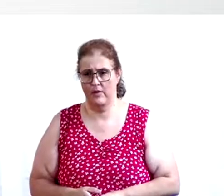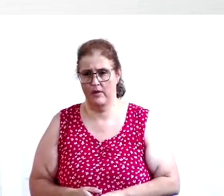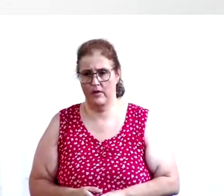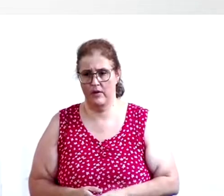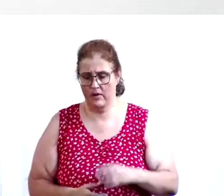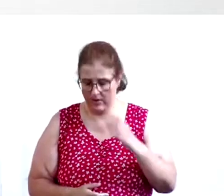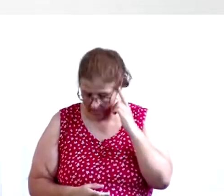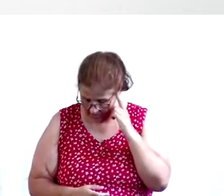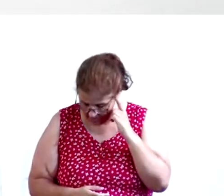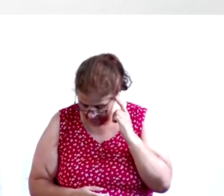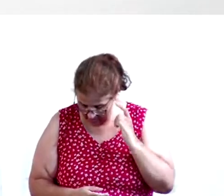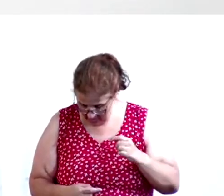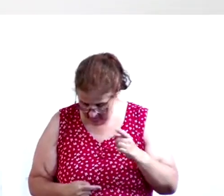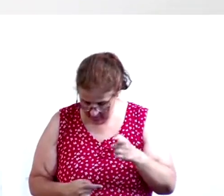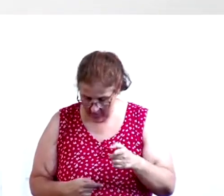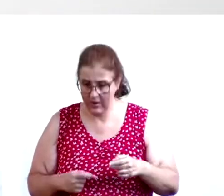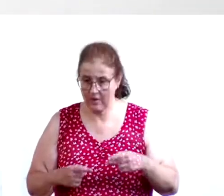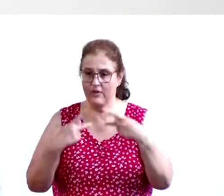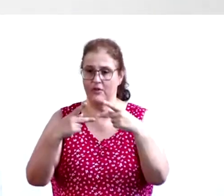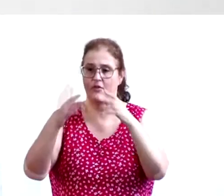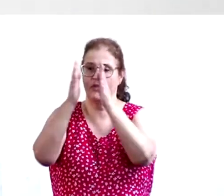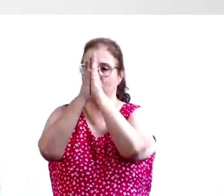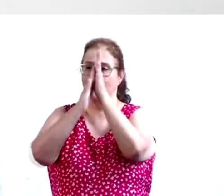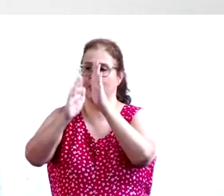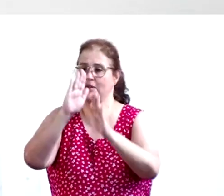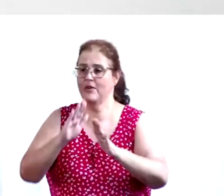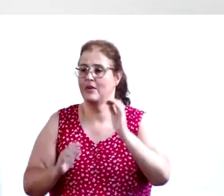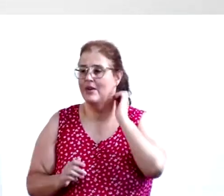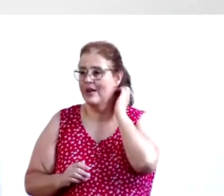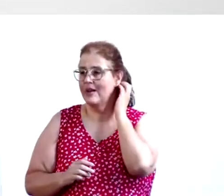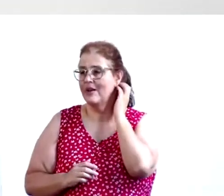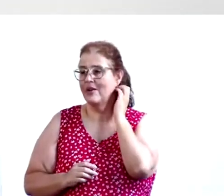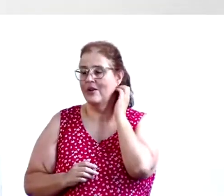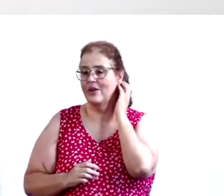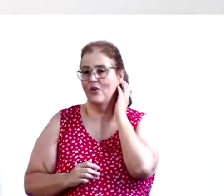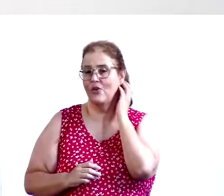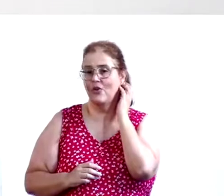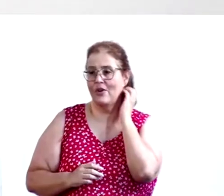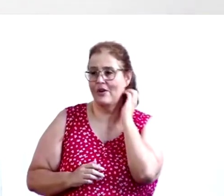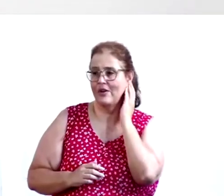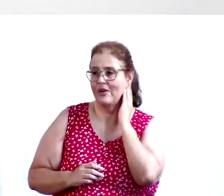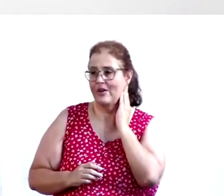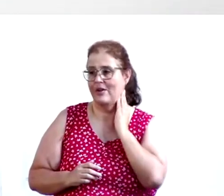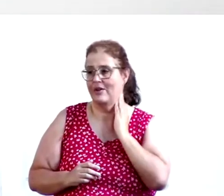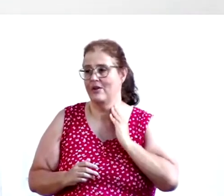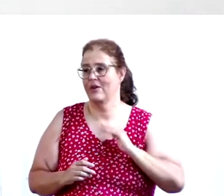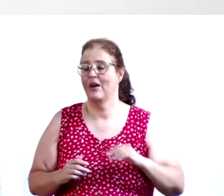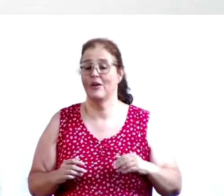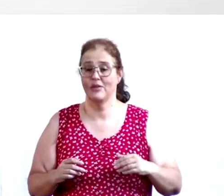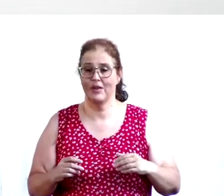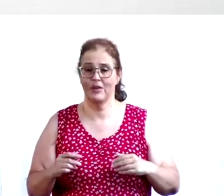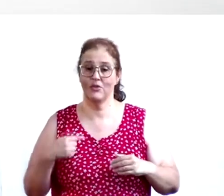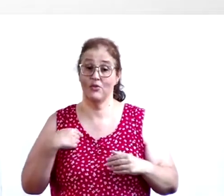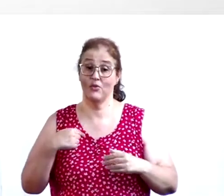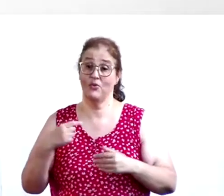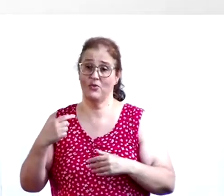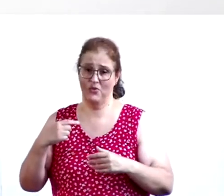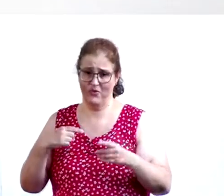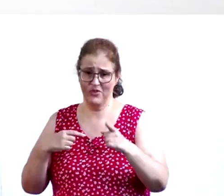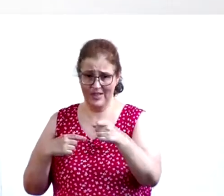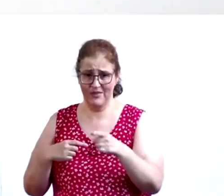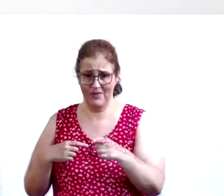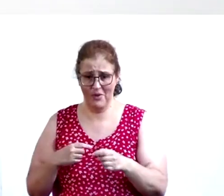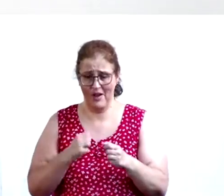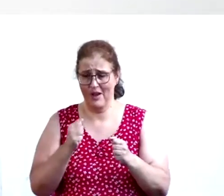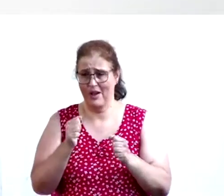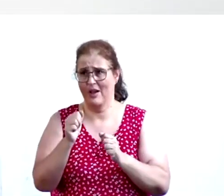Como é que vocês vão viver com Deus? Vocês vão adorar quais deuses? Vocês vão adorar os deuses dos vossos pais lá no Egito? Os deuses que estão